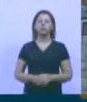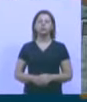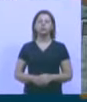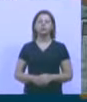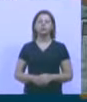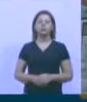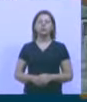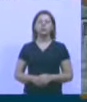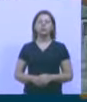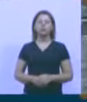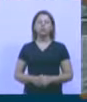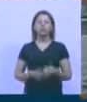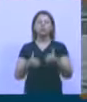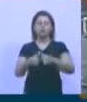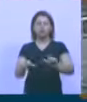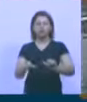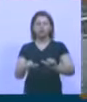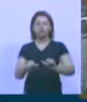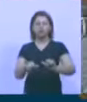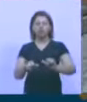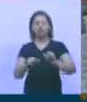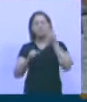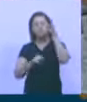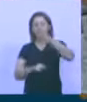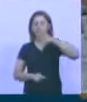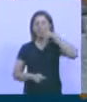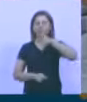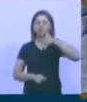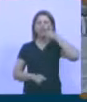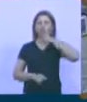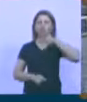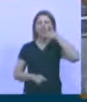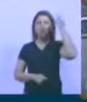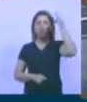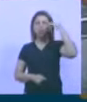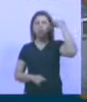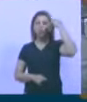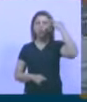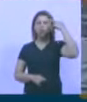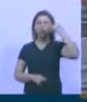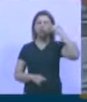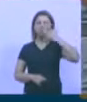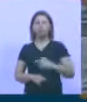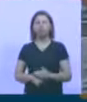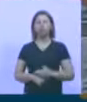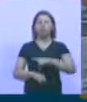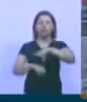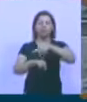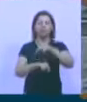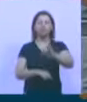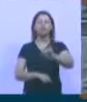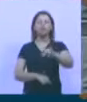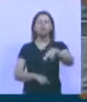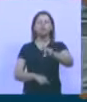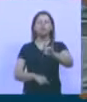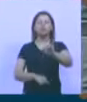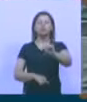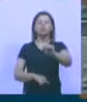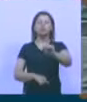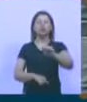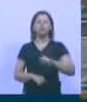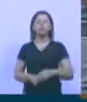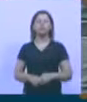central India. Eu estava dando um retiro para as irmãs de Santa Ana, na Índia. And the mother general brought a woman